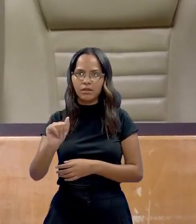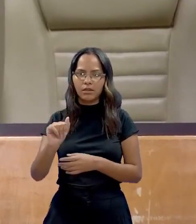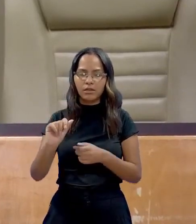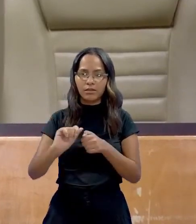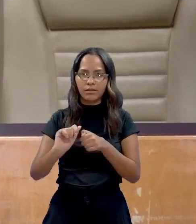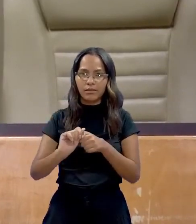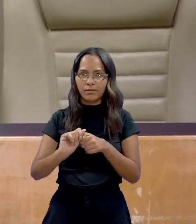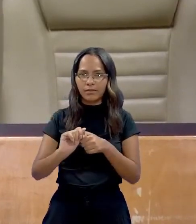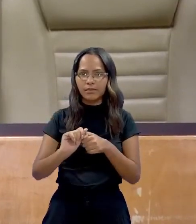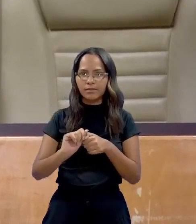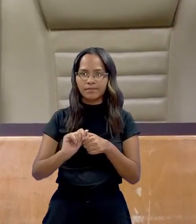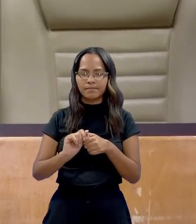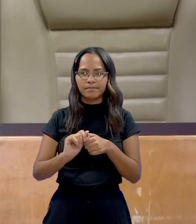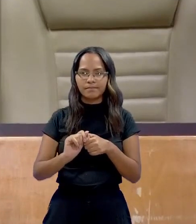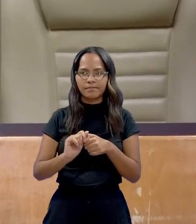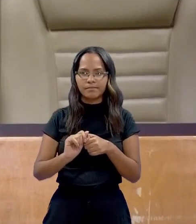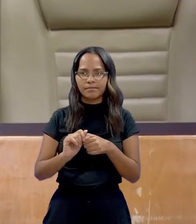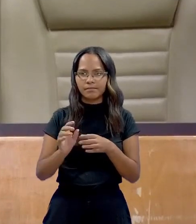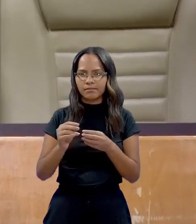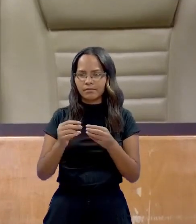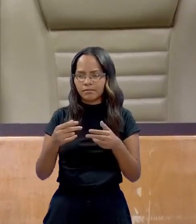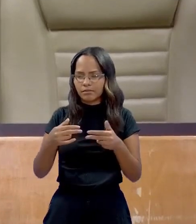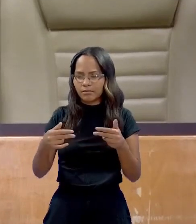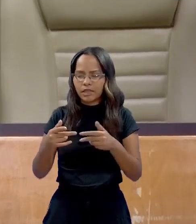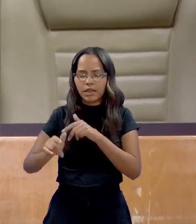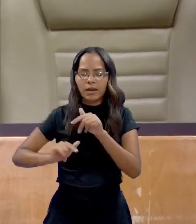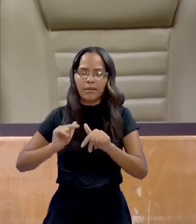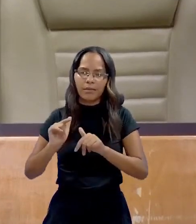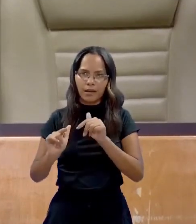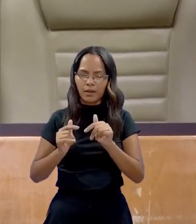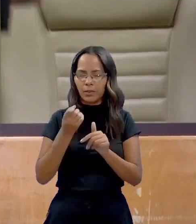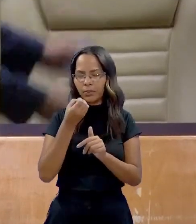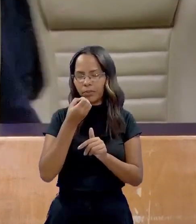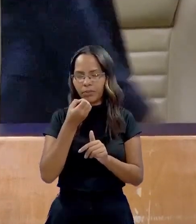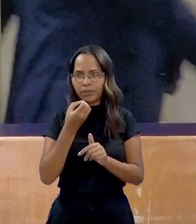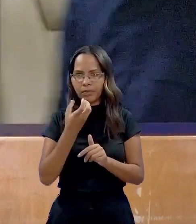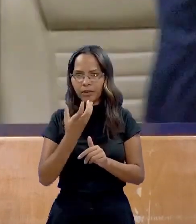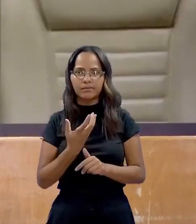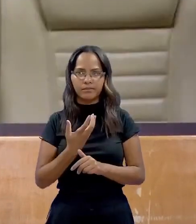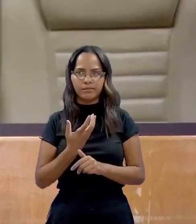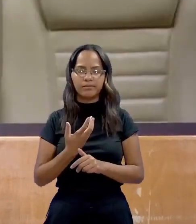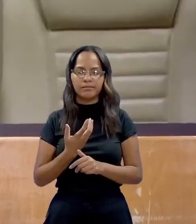alta eficiência e relevante serviços prestados